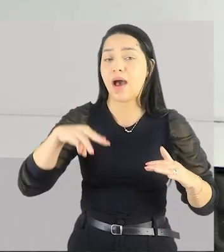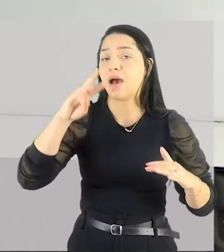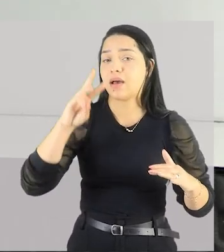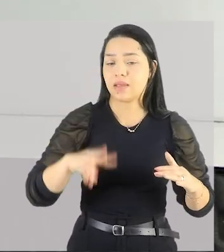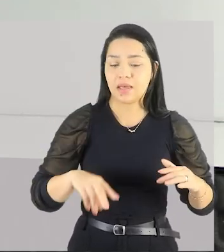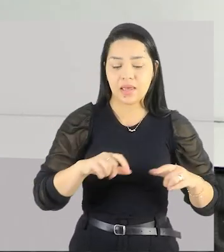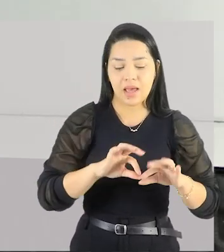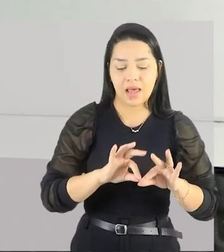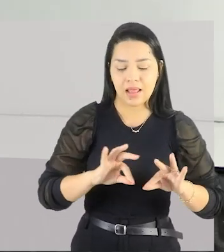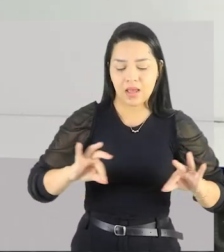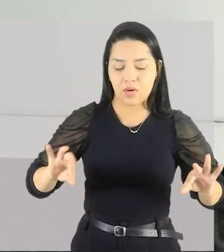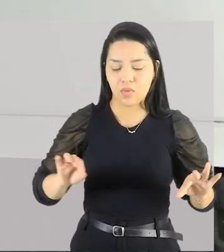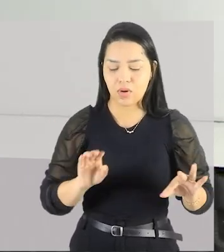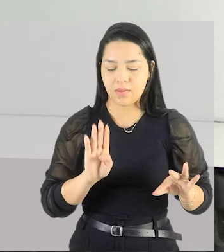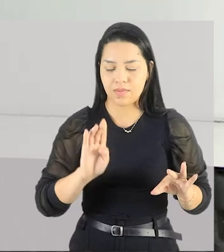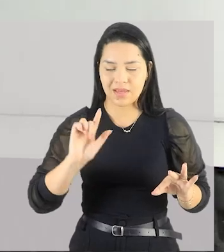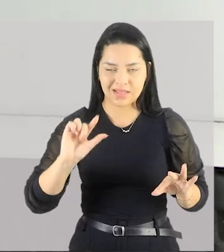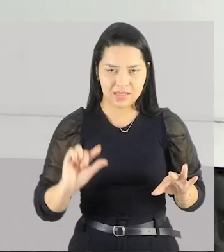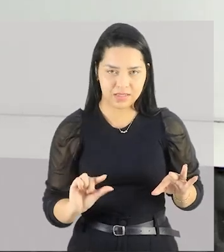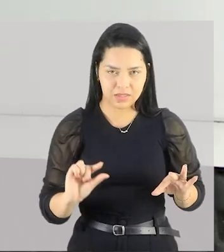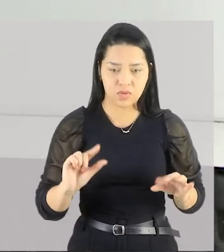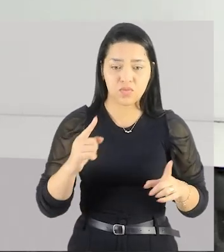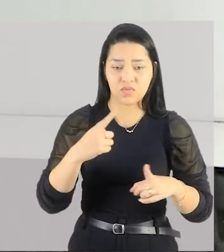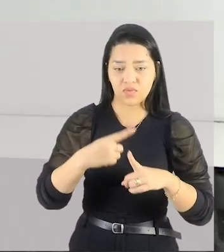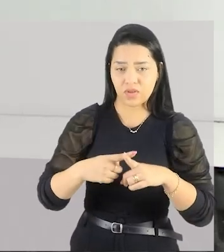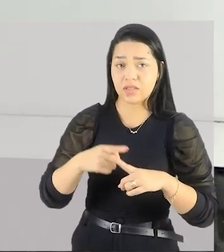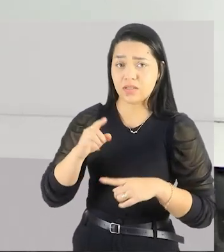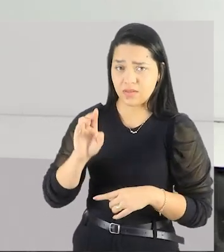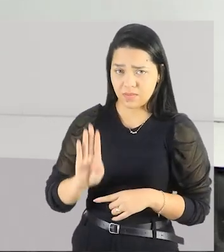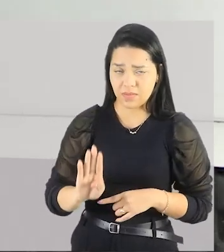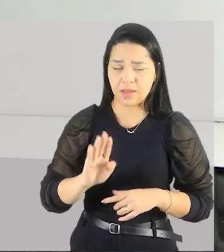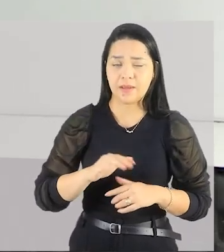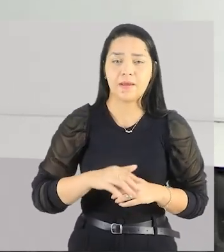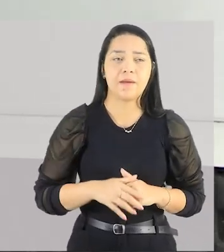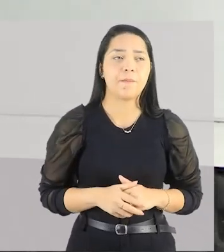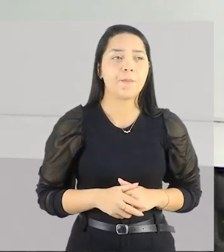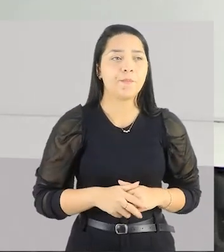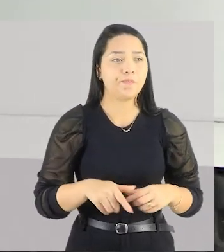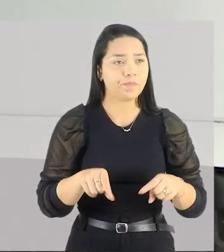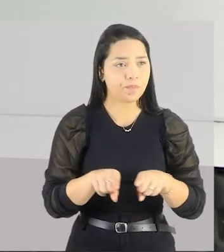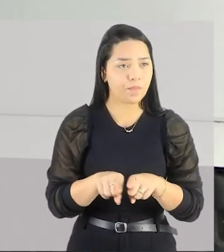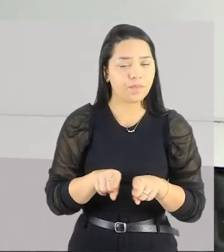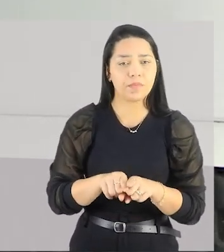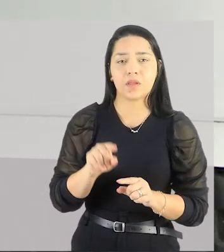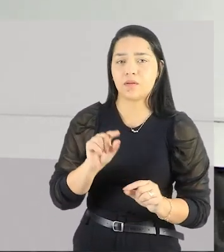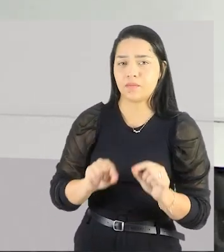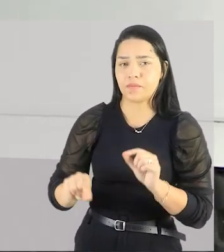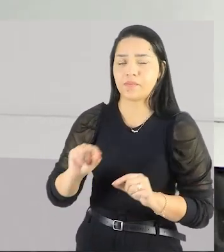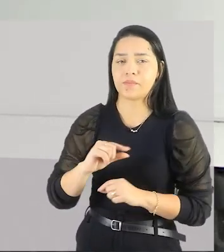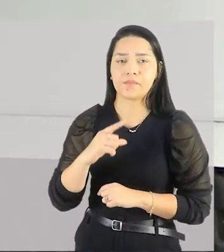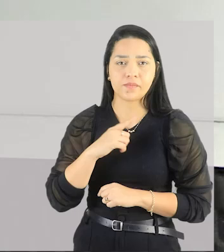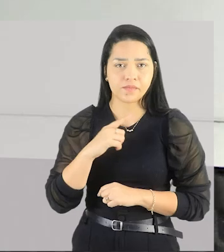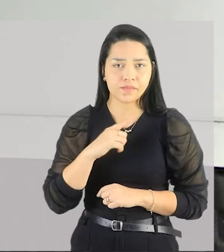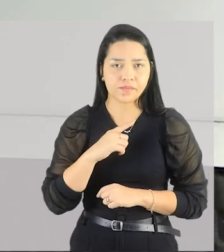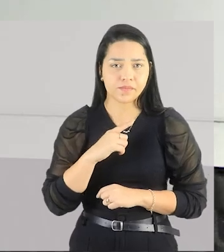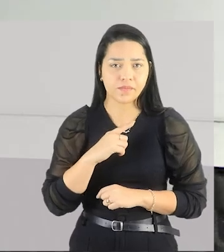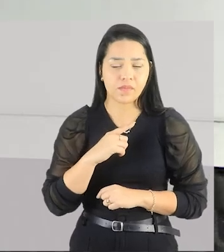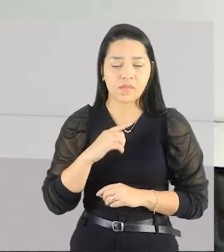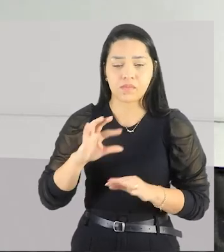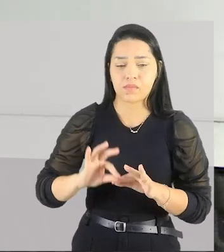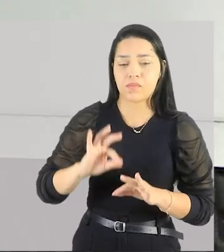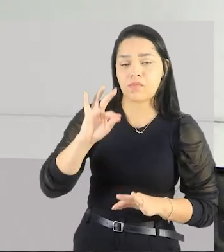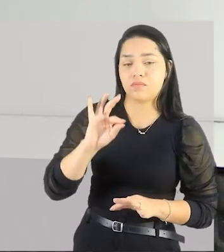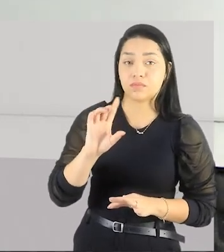A largura Bzinho, então vezes B, e ao quadrado da